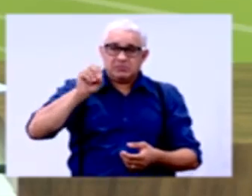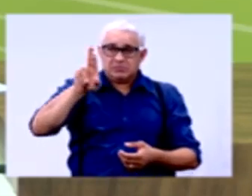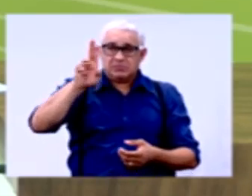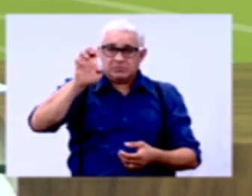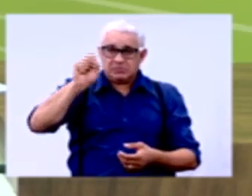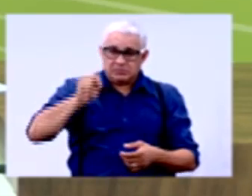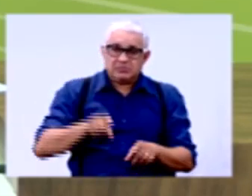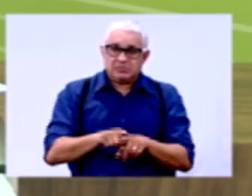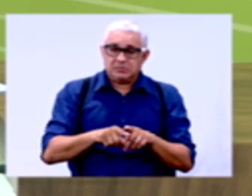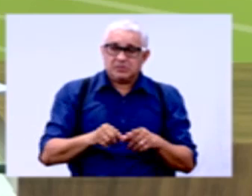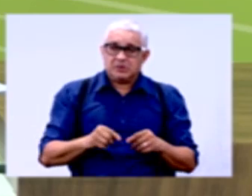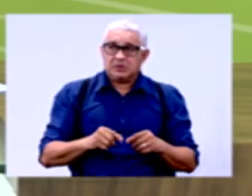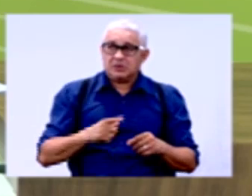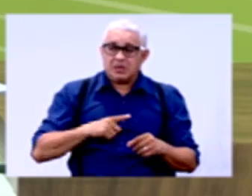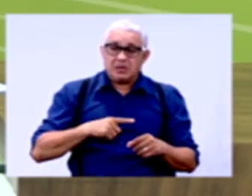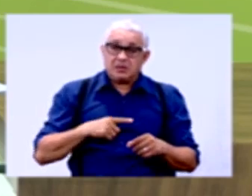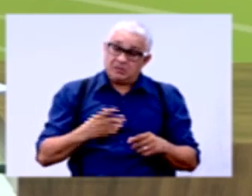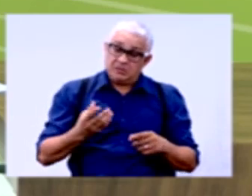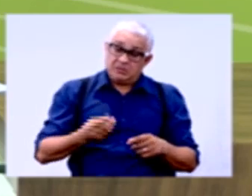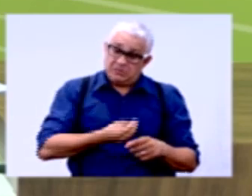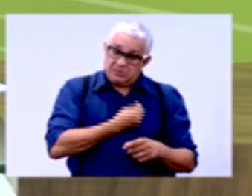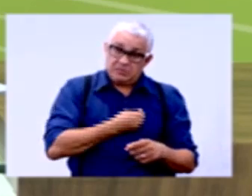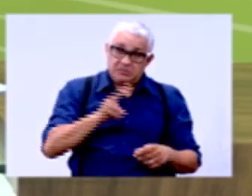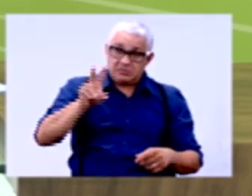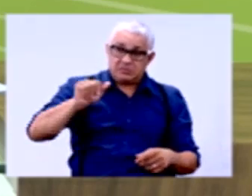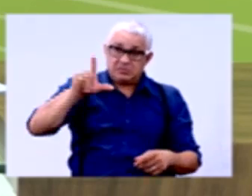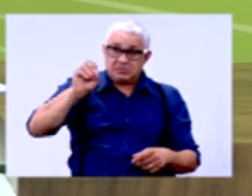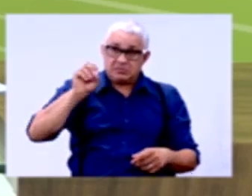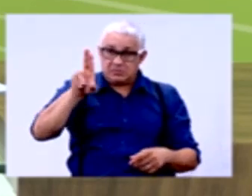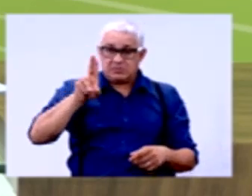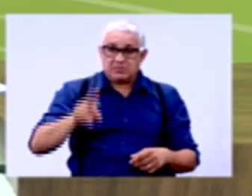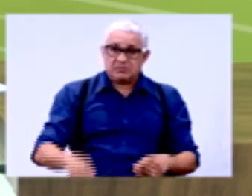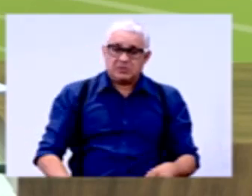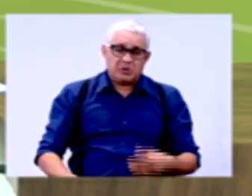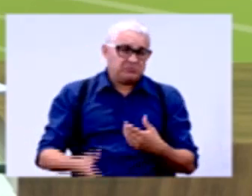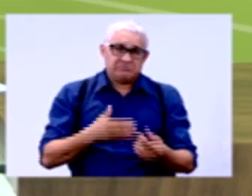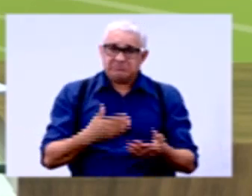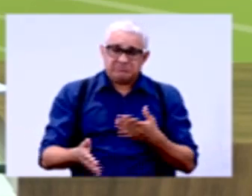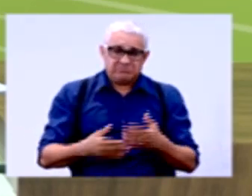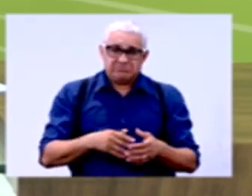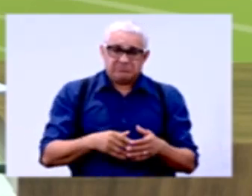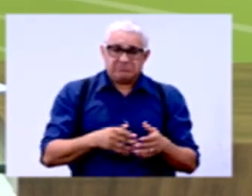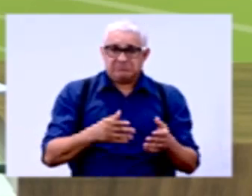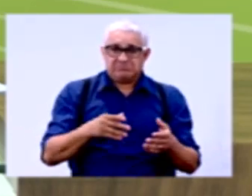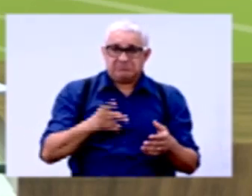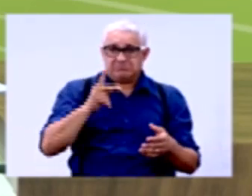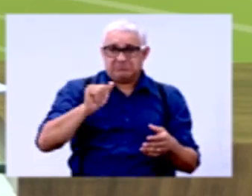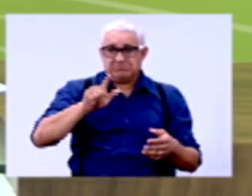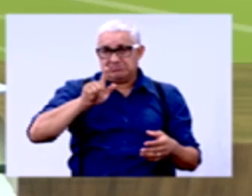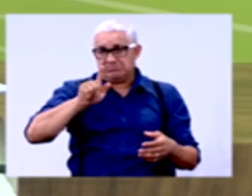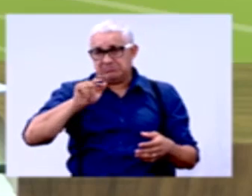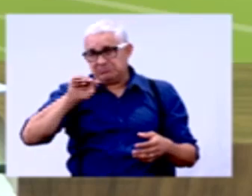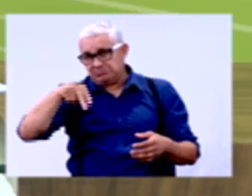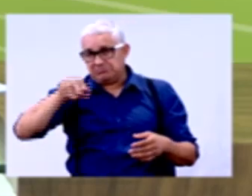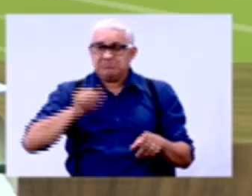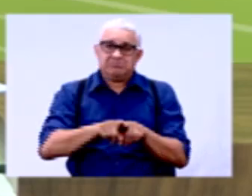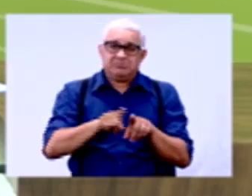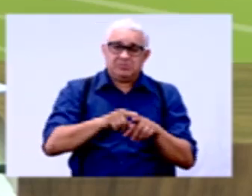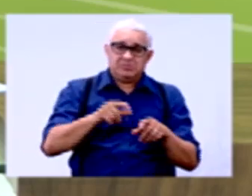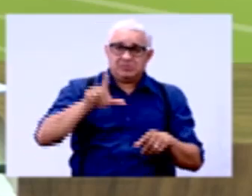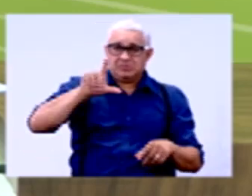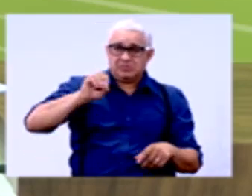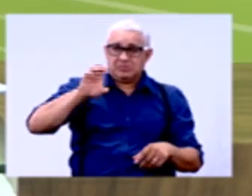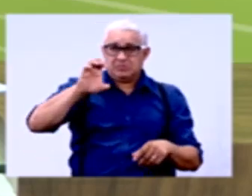de se obter esse valor, tá? Independentemente, vamos dizer, de página onde ele esteja. Questão da